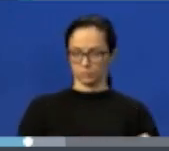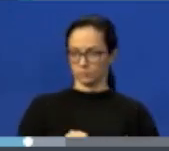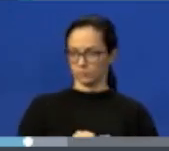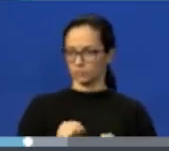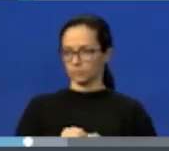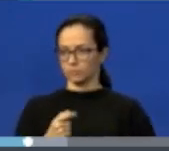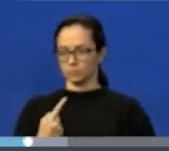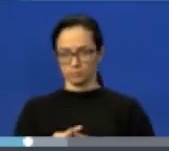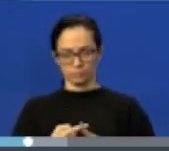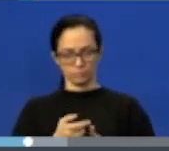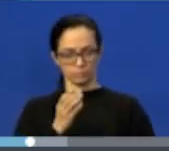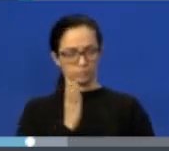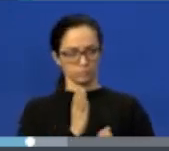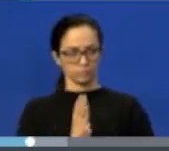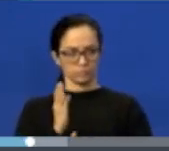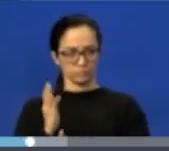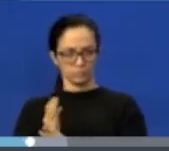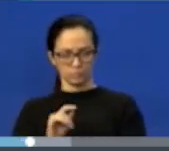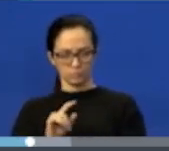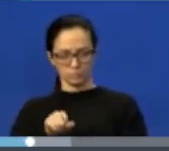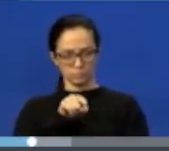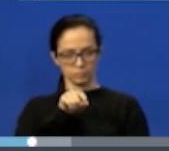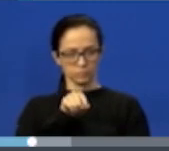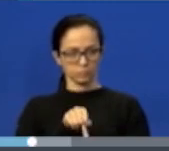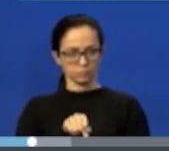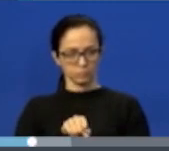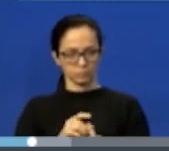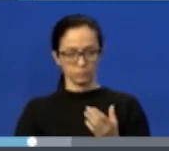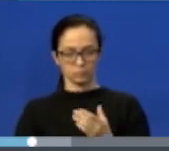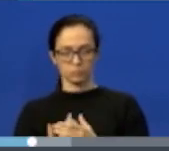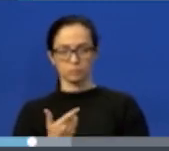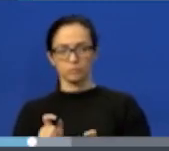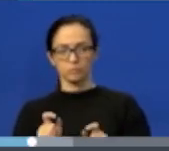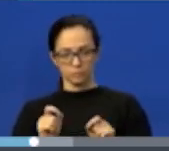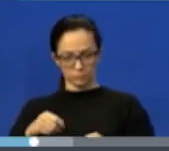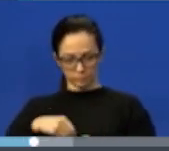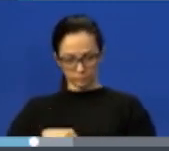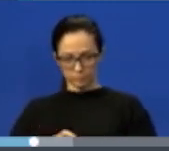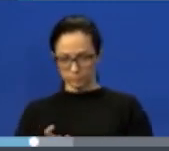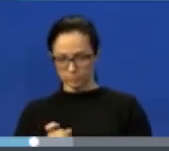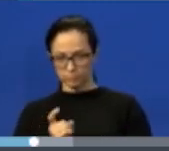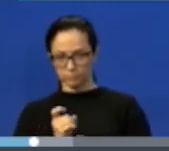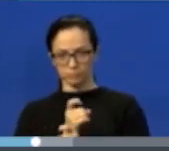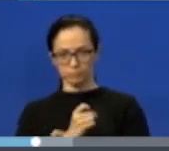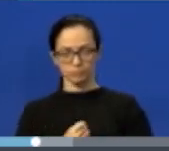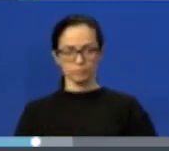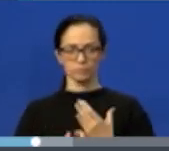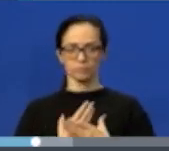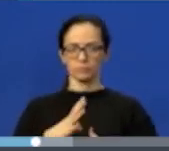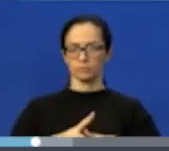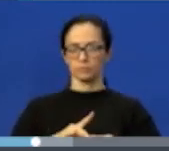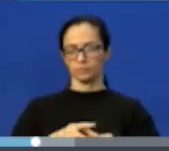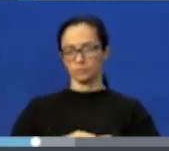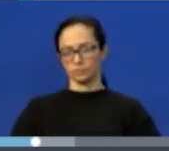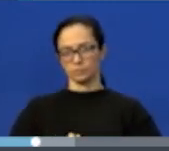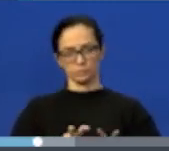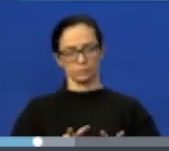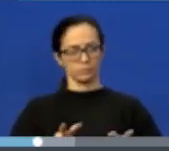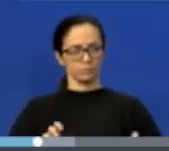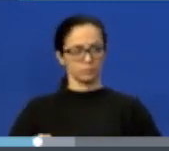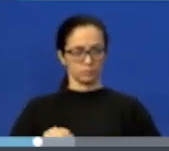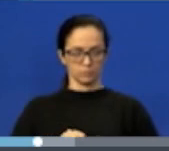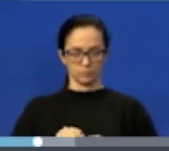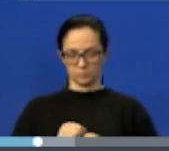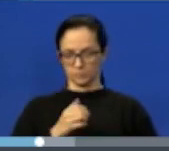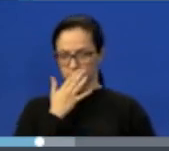é identificar o foco e o agente patológico causador de doenças infecciosas. Então, esses